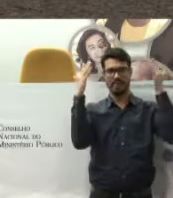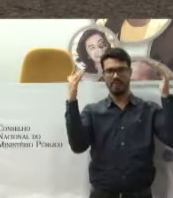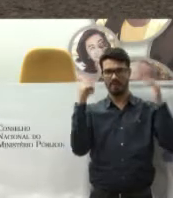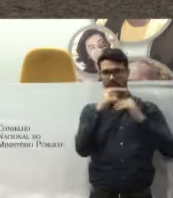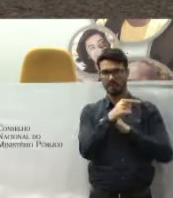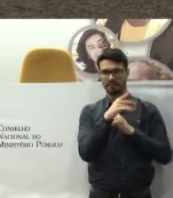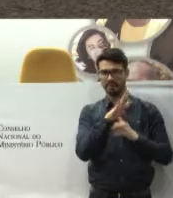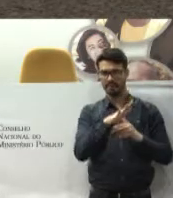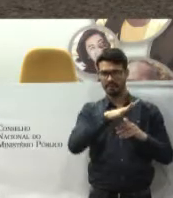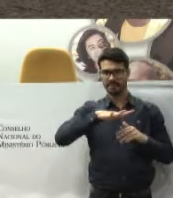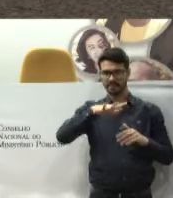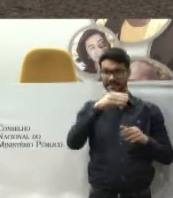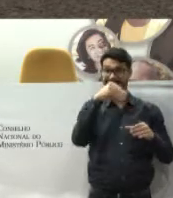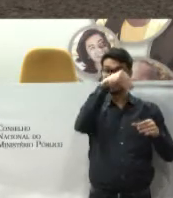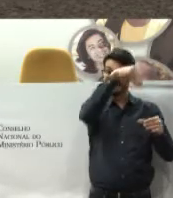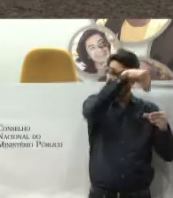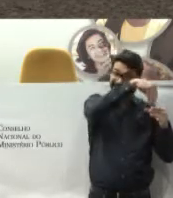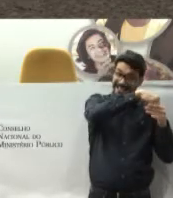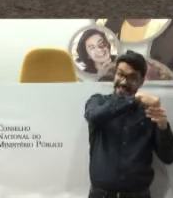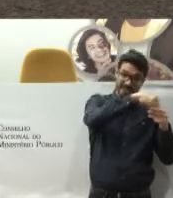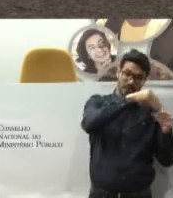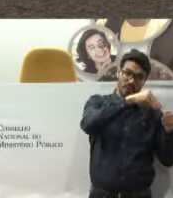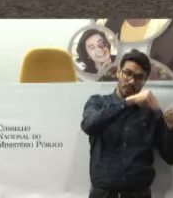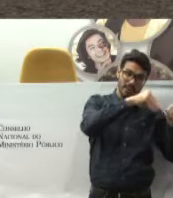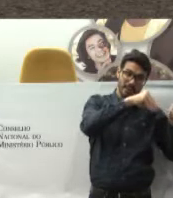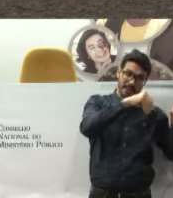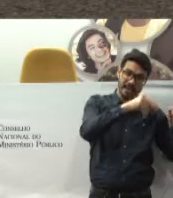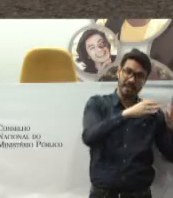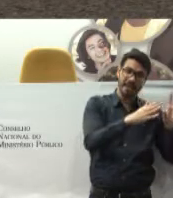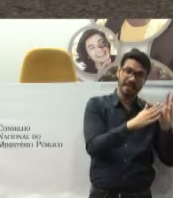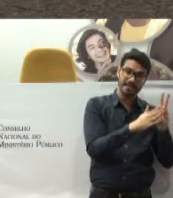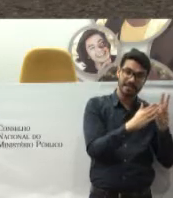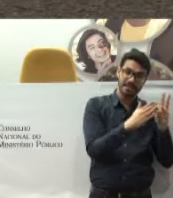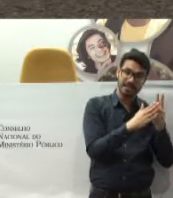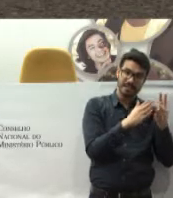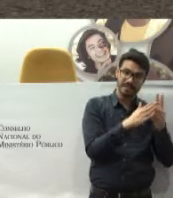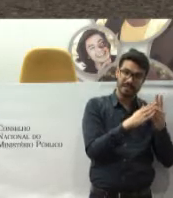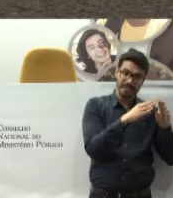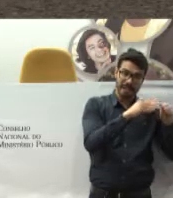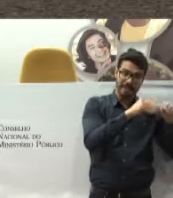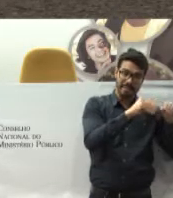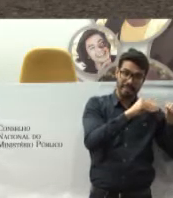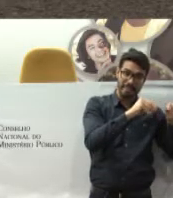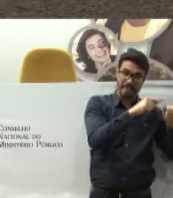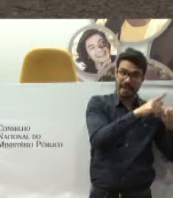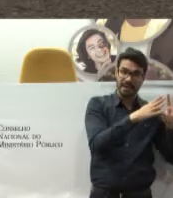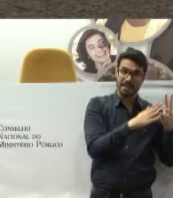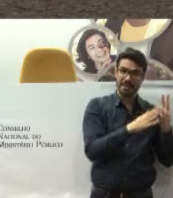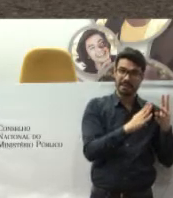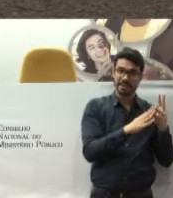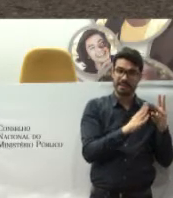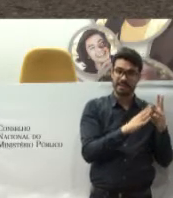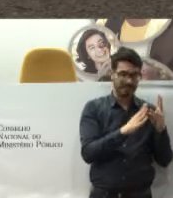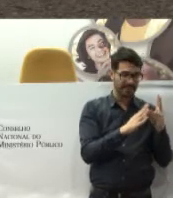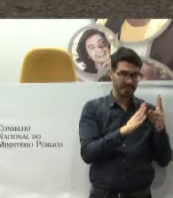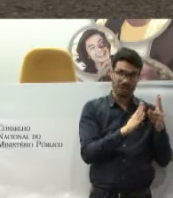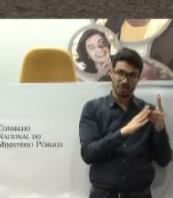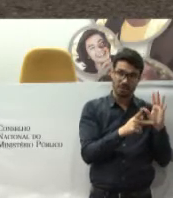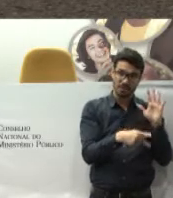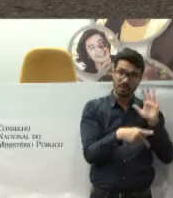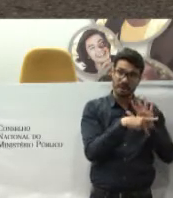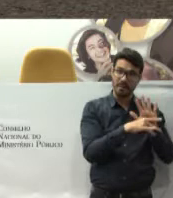tem uma lesão ambiental dentro de uma terra indígena, a terra para os índios é um componente da